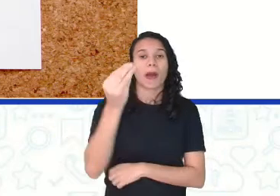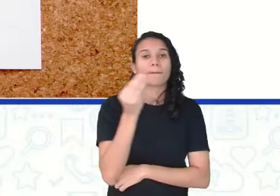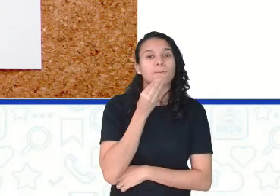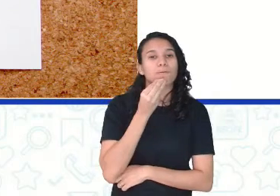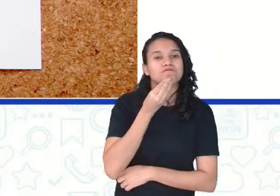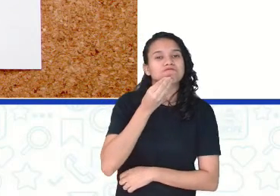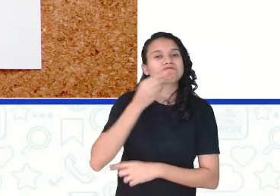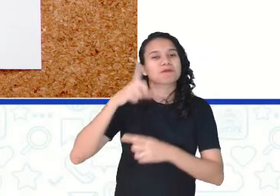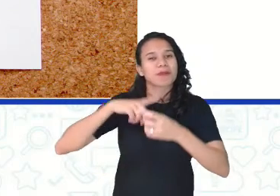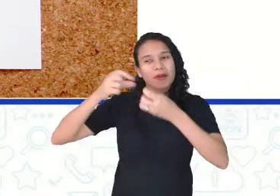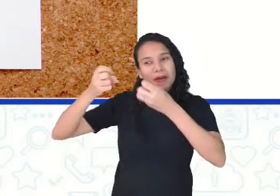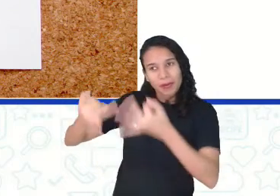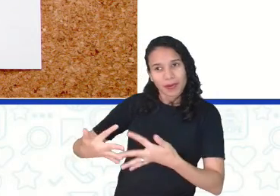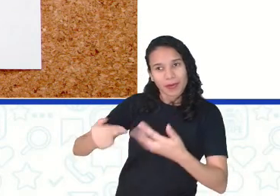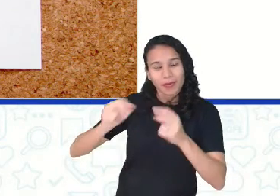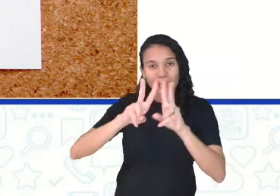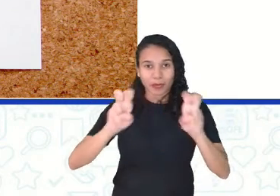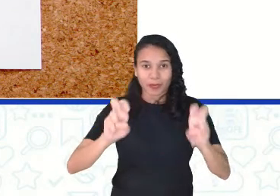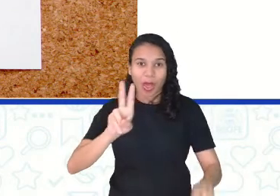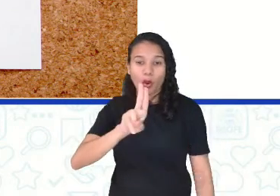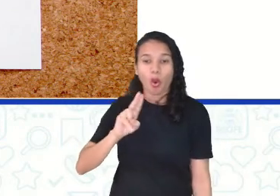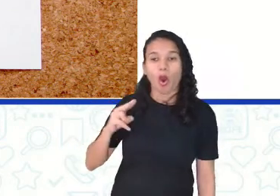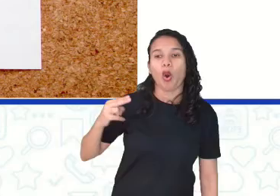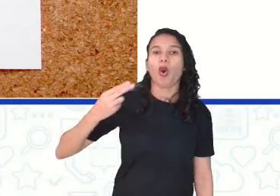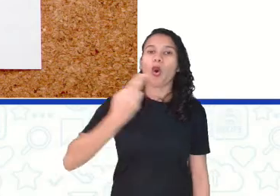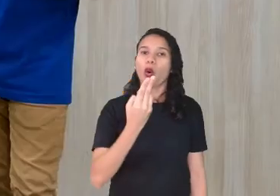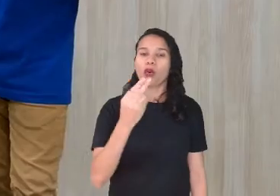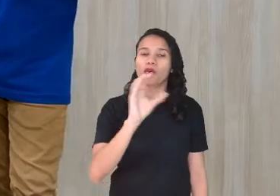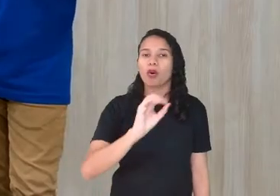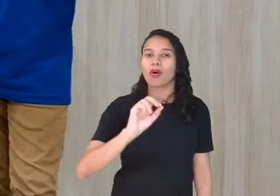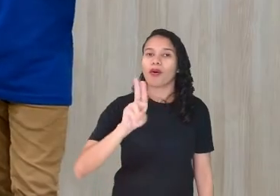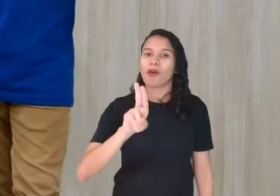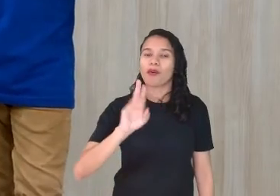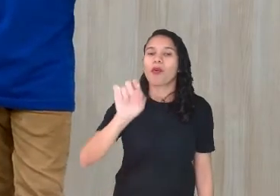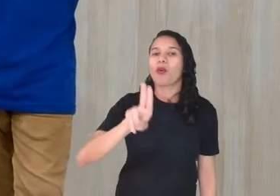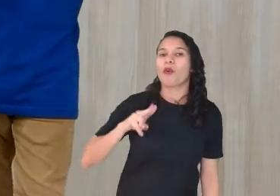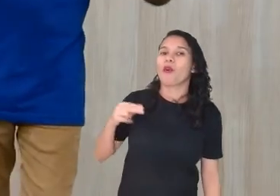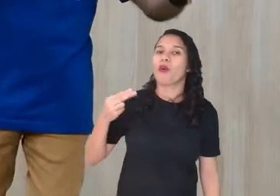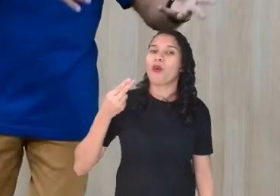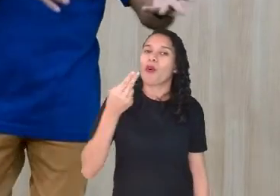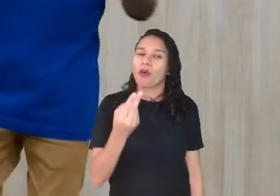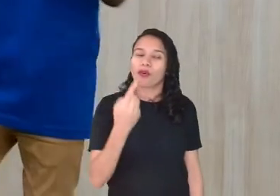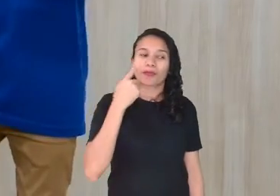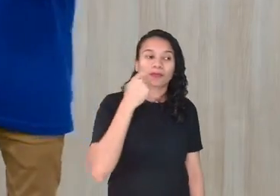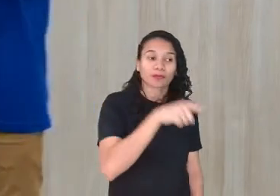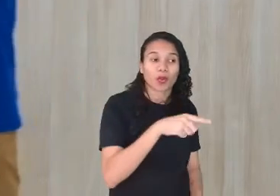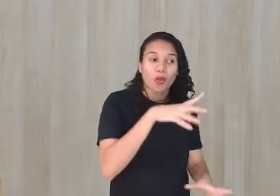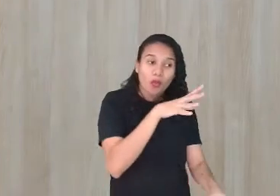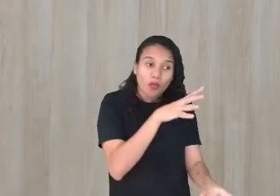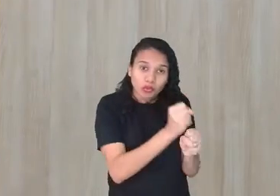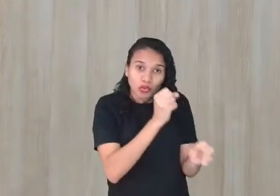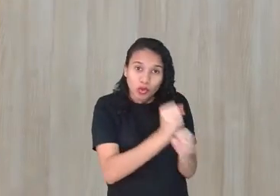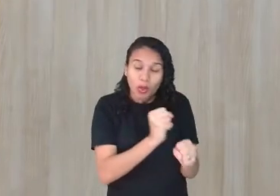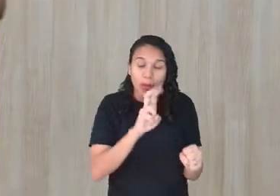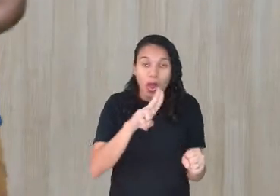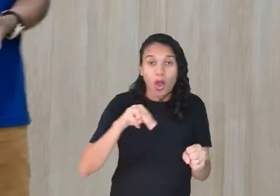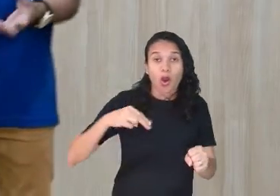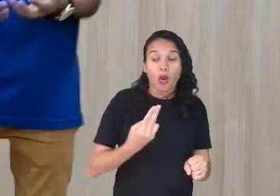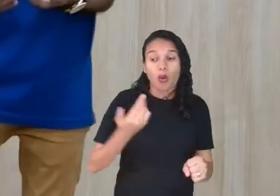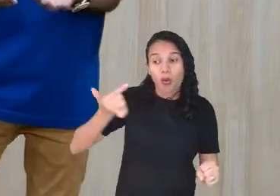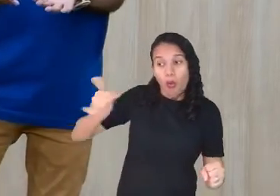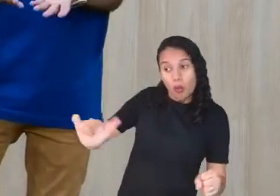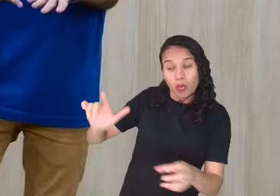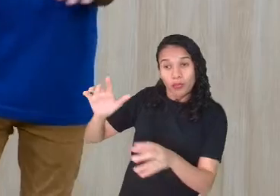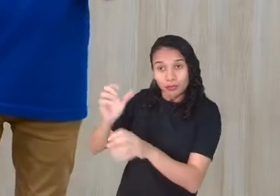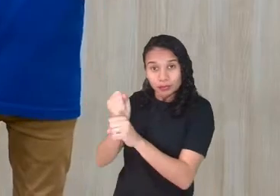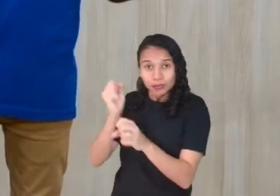que é o que eu falei, Tânia, sobre ou, né? Vou pegar a soma de um ou outro, mas lembre que a